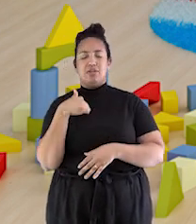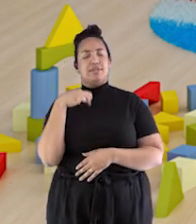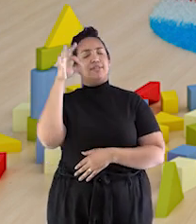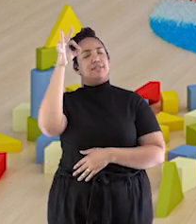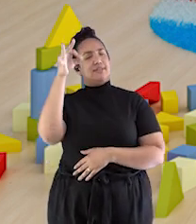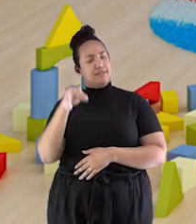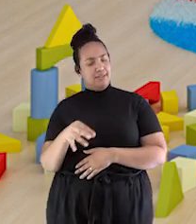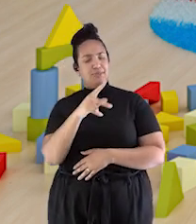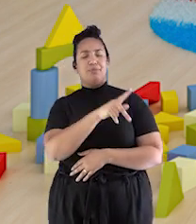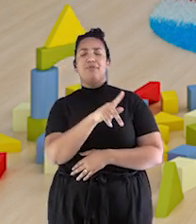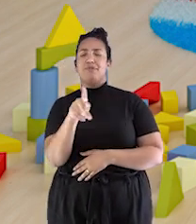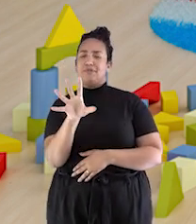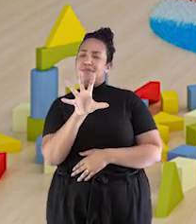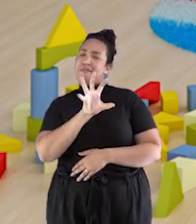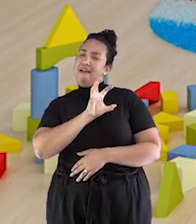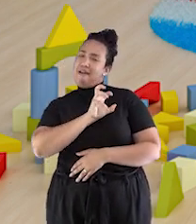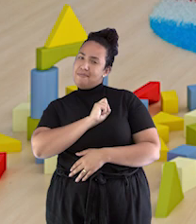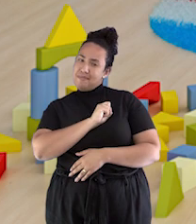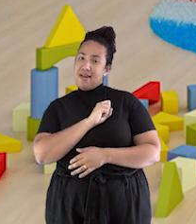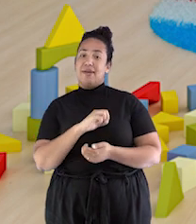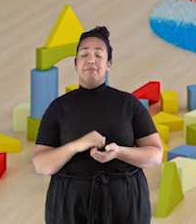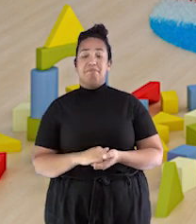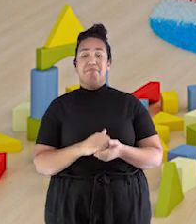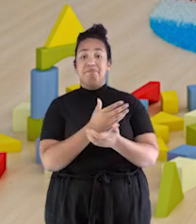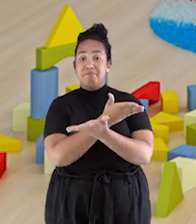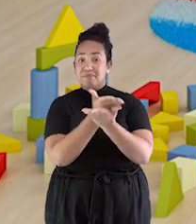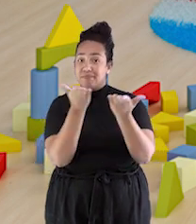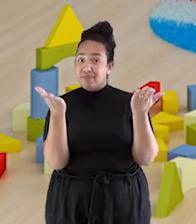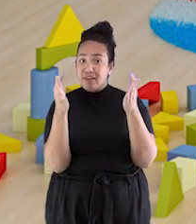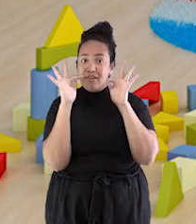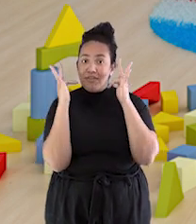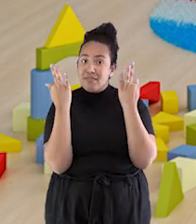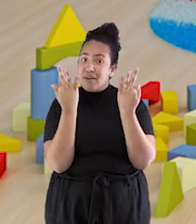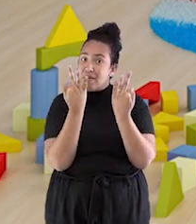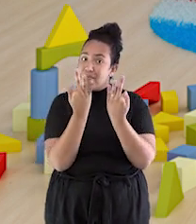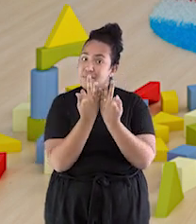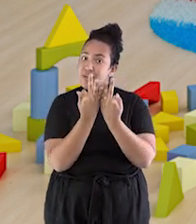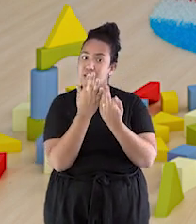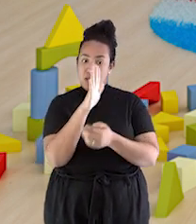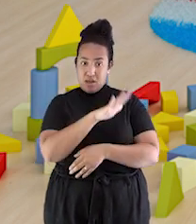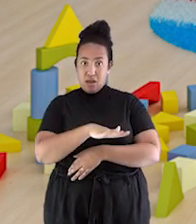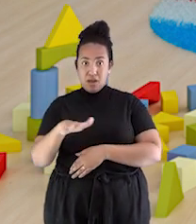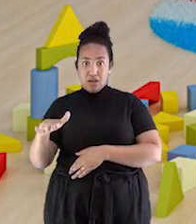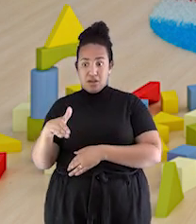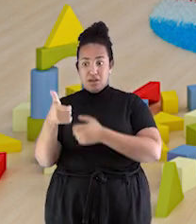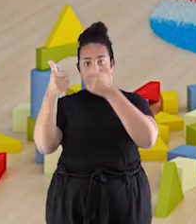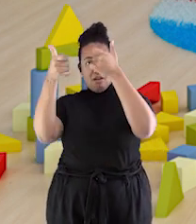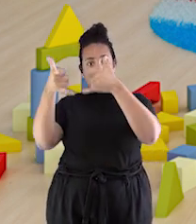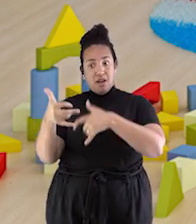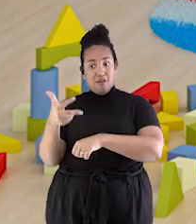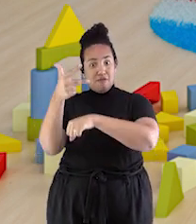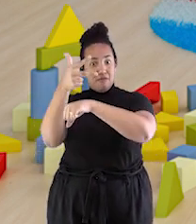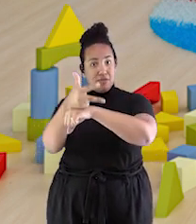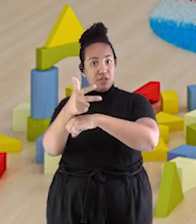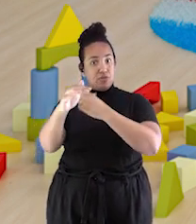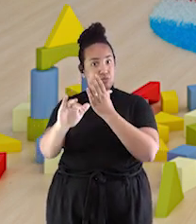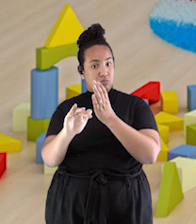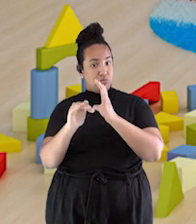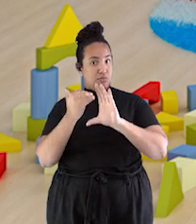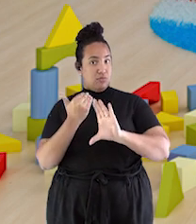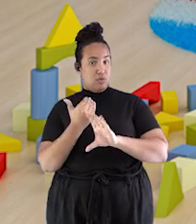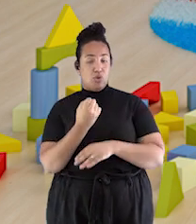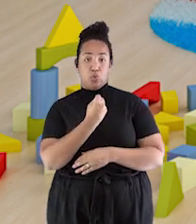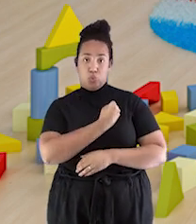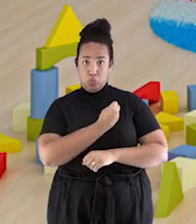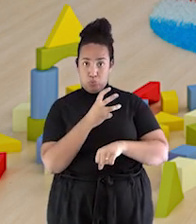que ele ou ela vão amar ver o seu carinho. Família que está nos acompanhando, grave um vídeo da sua criança e nos envie. Vou